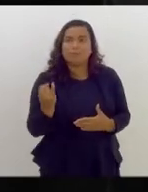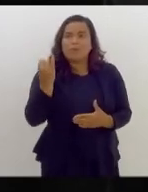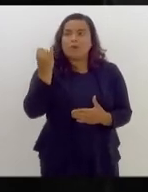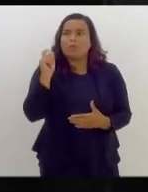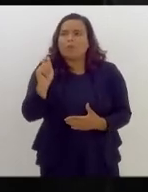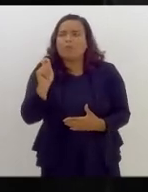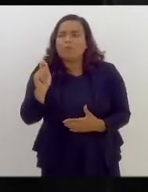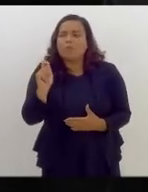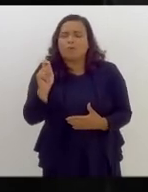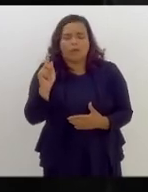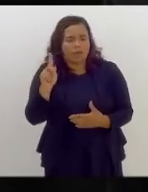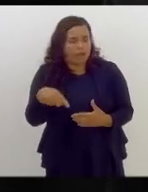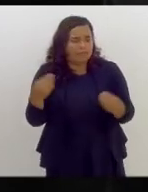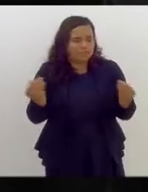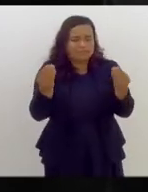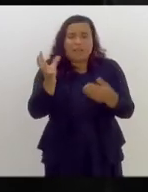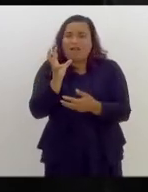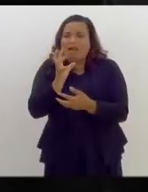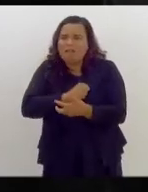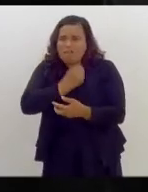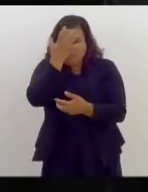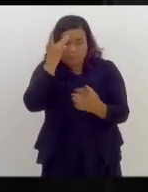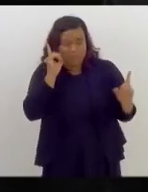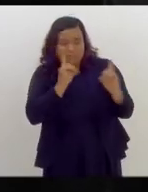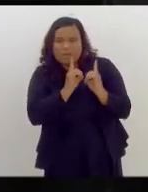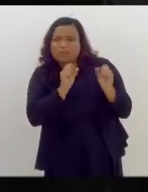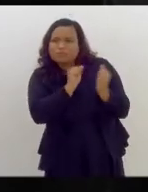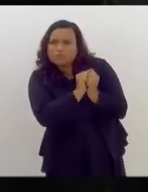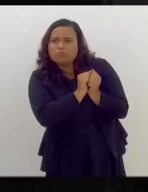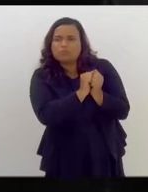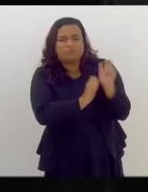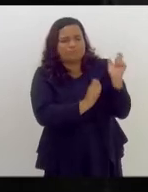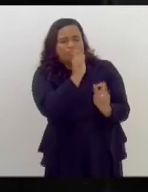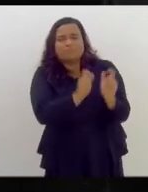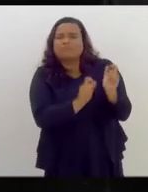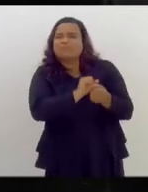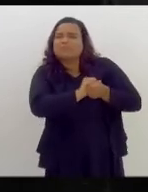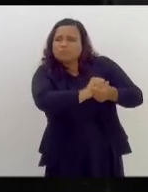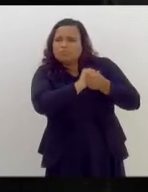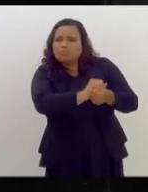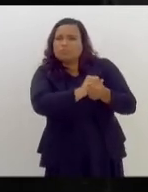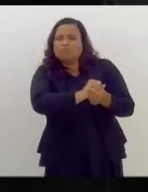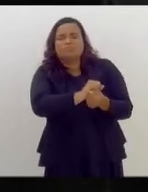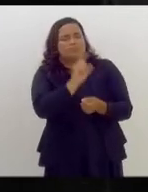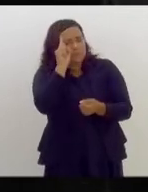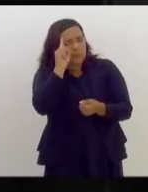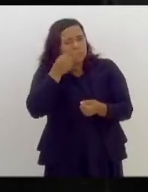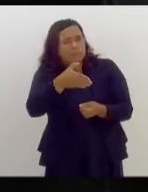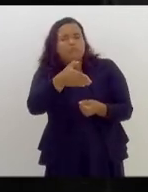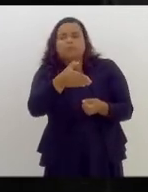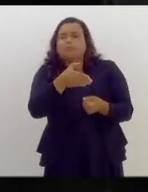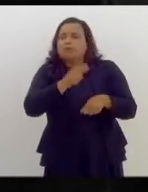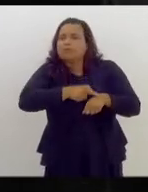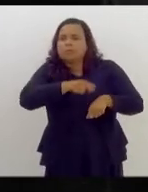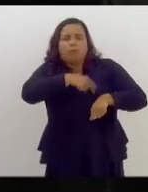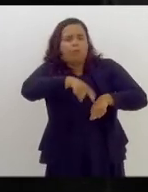você amar aquele que está ao seu lado, aquele seu próximo, aquele ente querido, a cada dia, a cada hora.